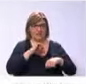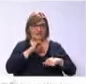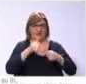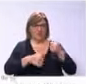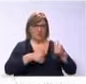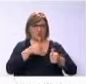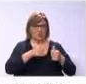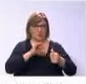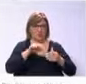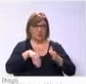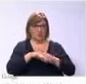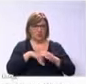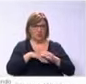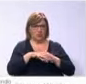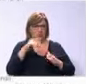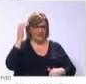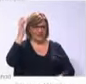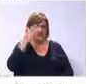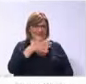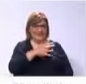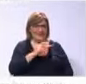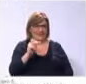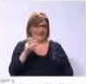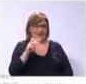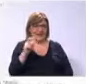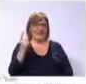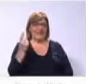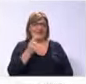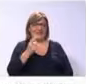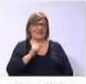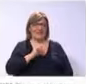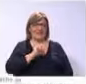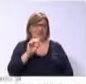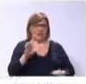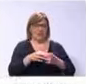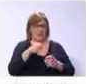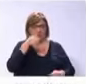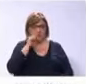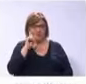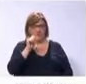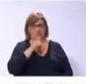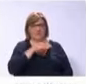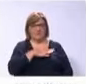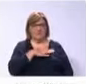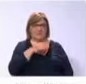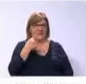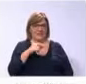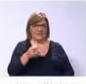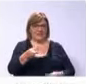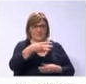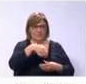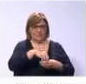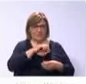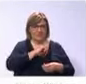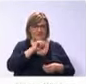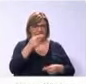concurso ao jogador do santa clara com críticas ao próprio clube açoriano mas também ao benfica que estaria envolvido